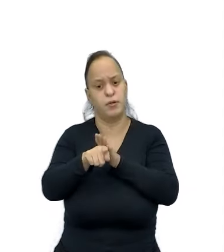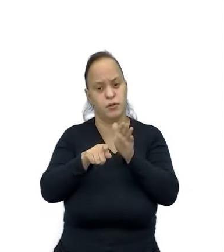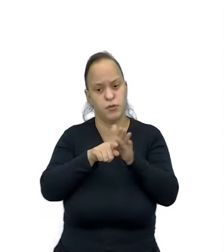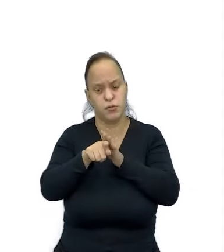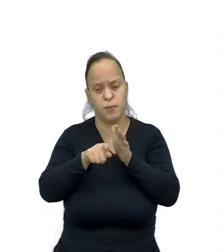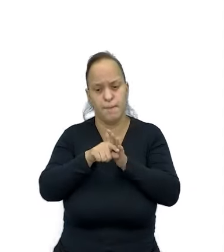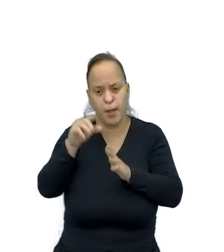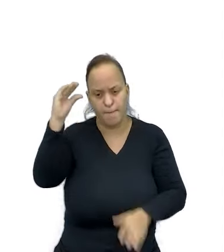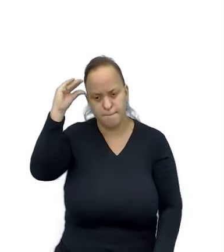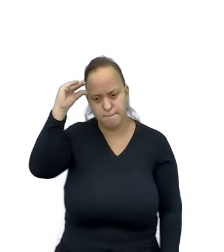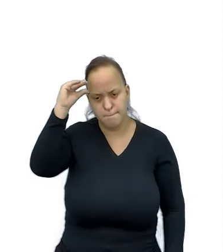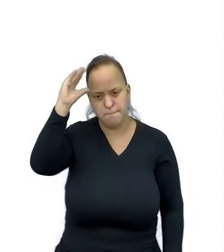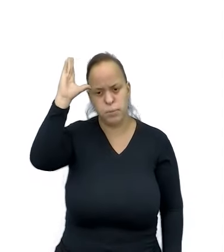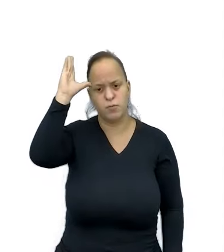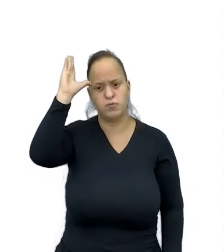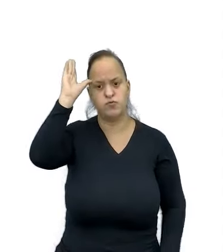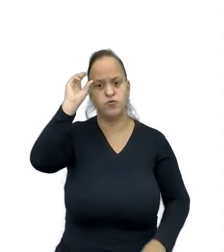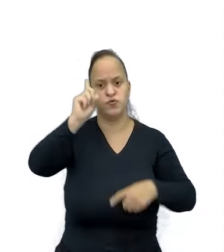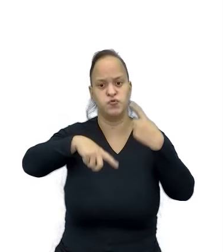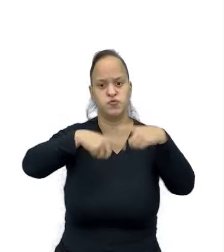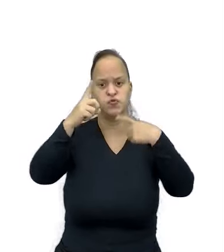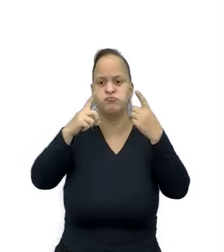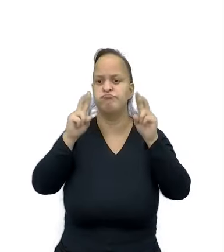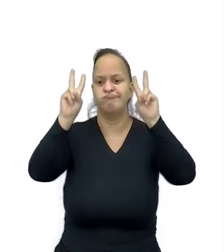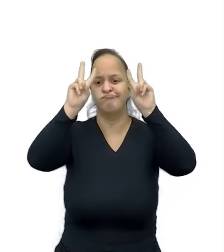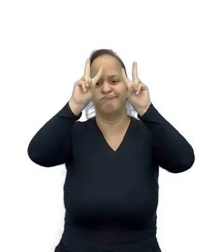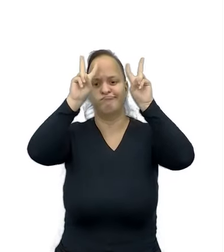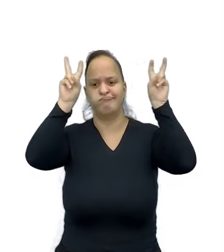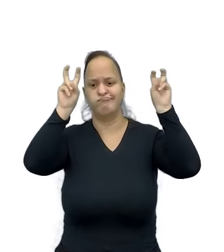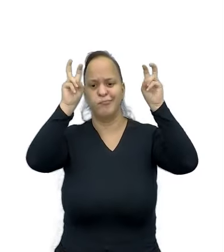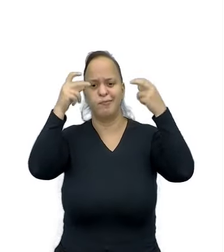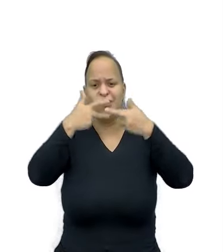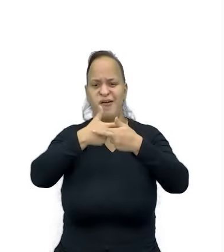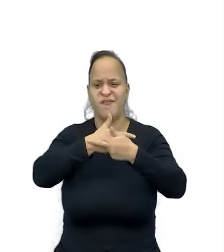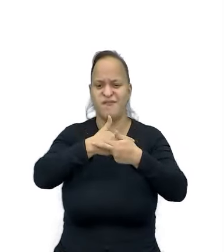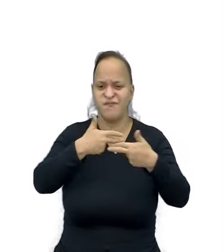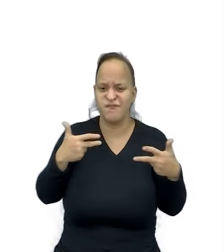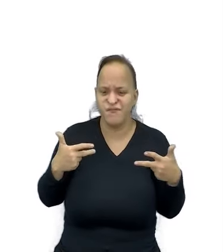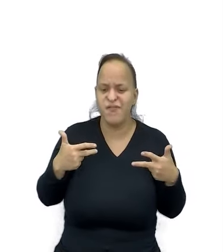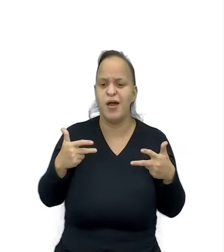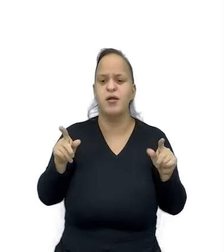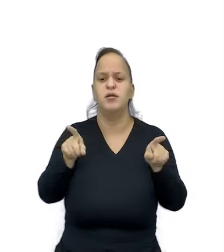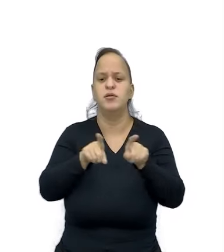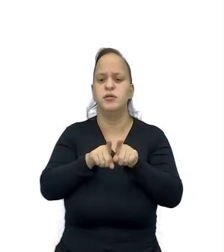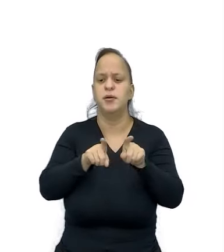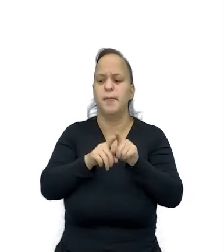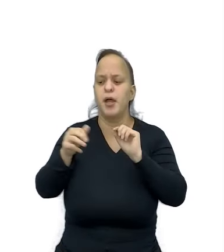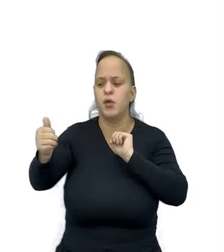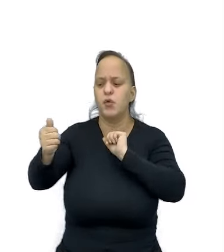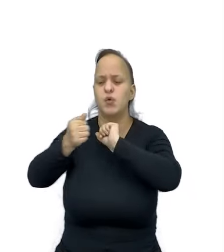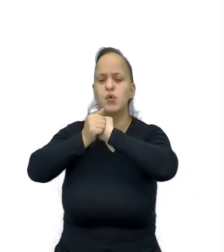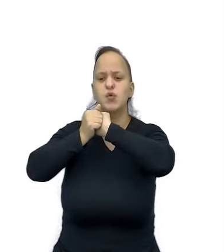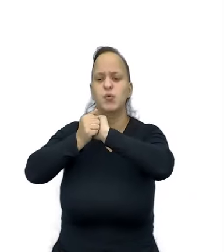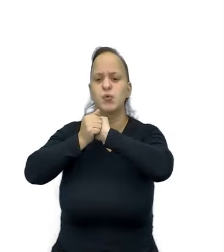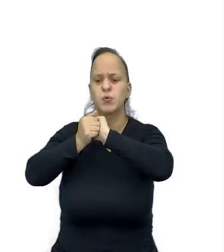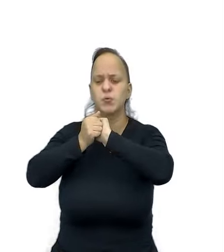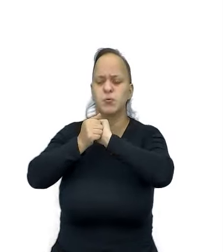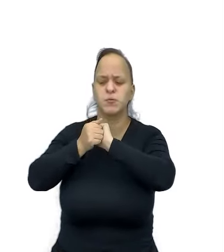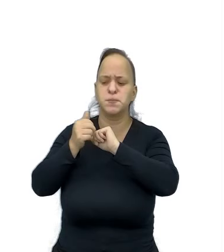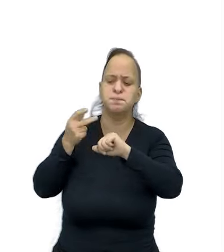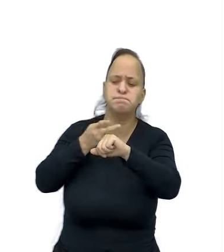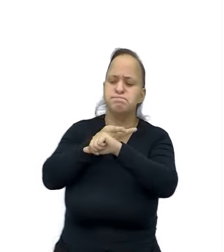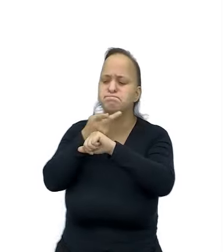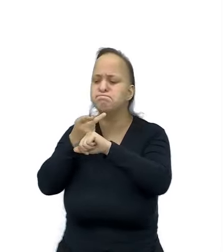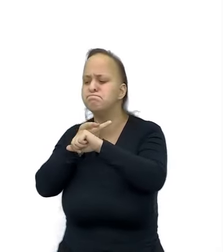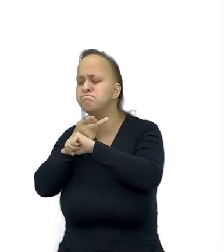mais conhecimento a respeito de vários assuntos, né, fazer um levantamento junto com os estudantes de coisas que eles gostam de